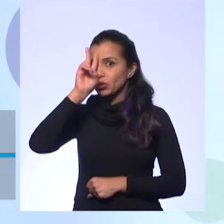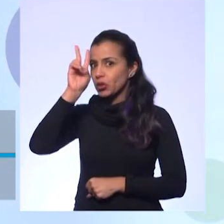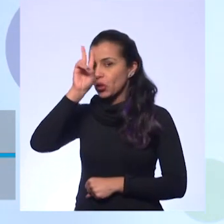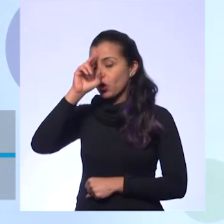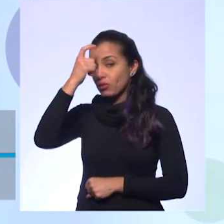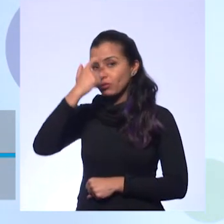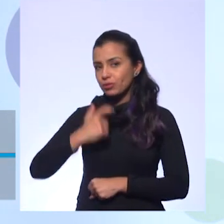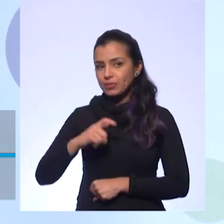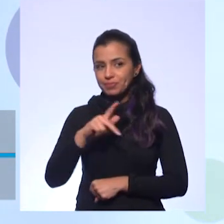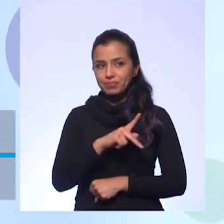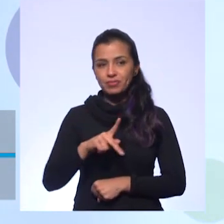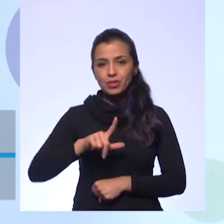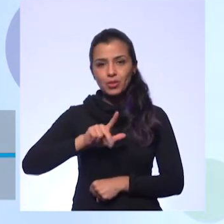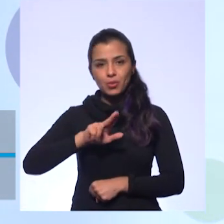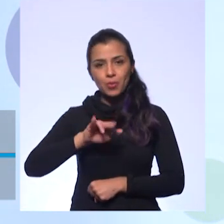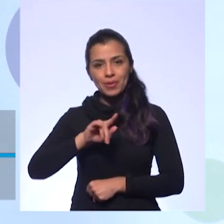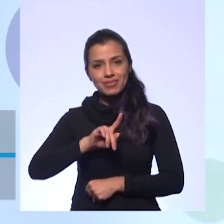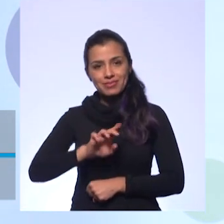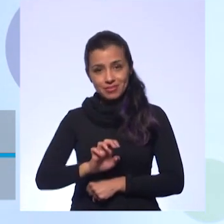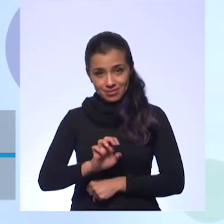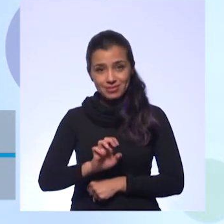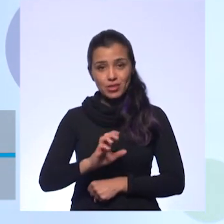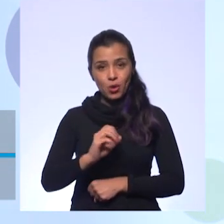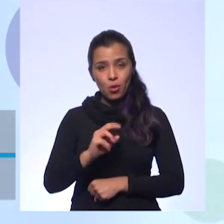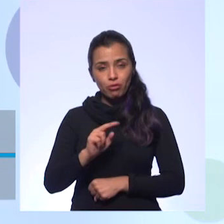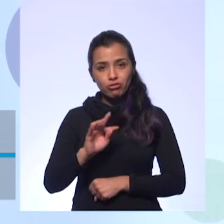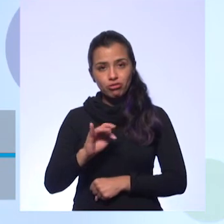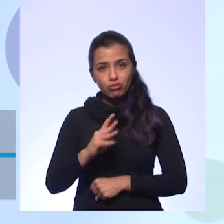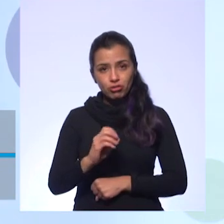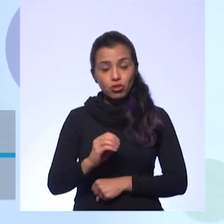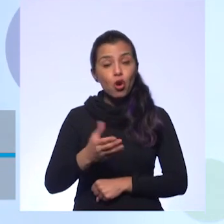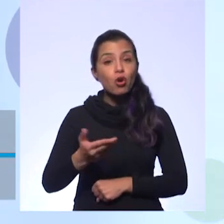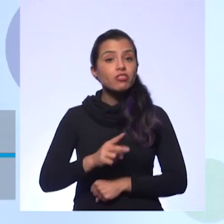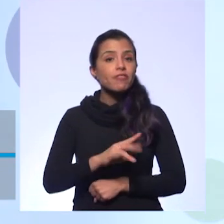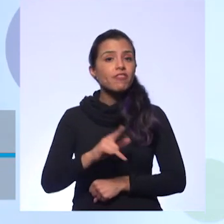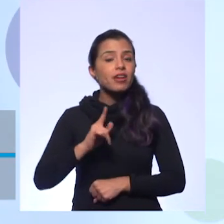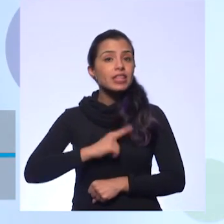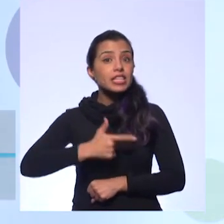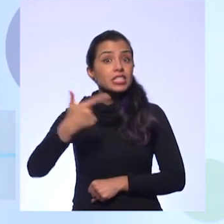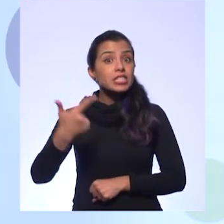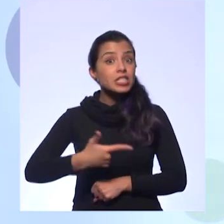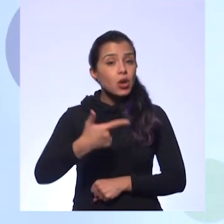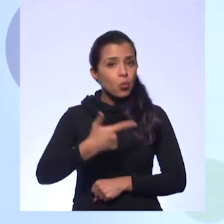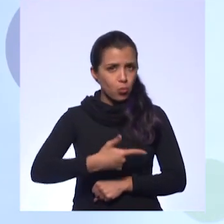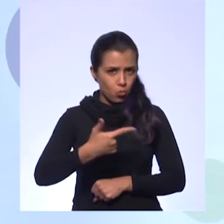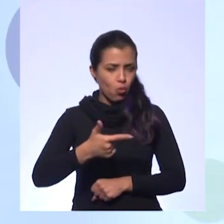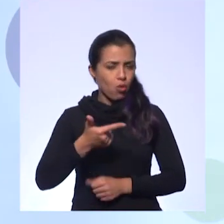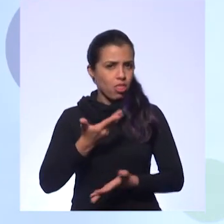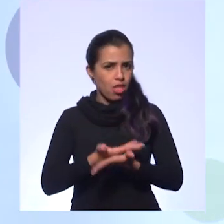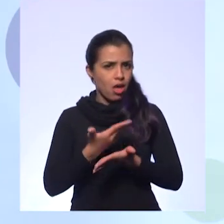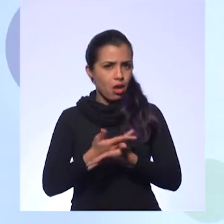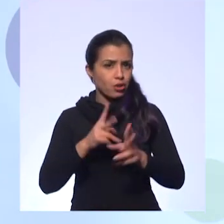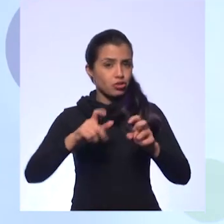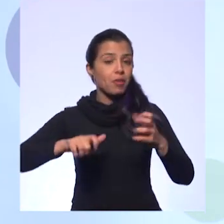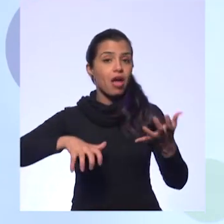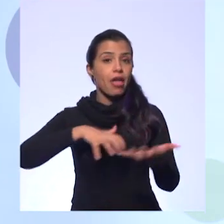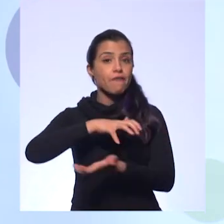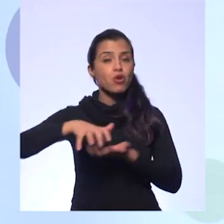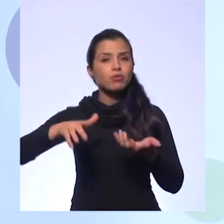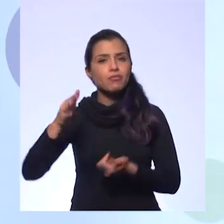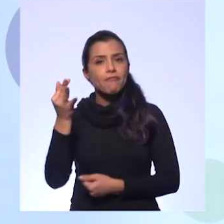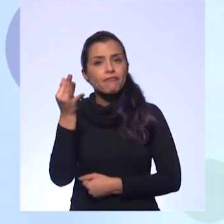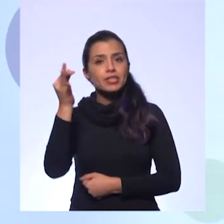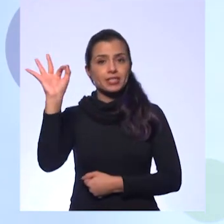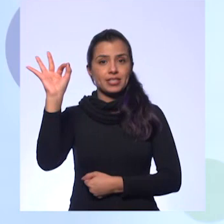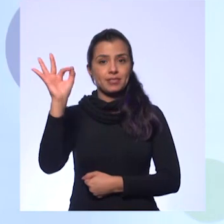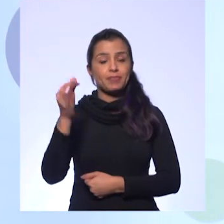Luíse Coutinho e hoje teremos a segunda parte da aula sobre a Revolução Francesa. Para mediar as